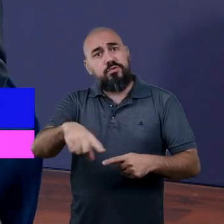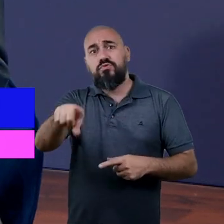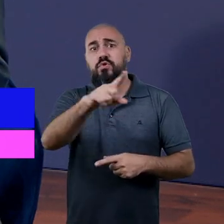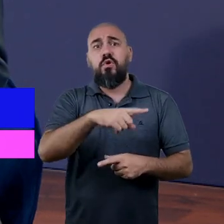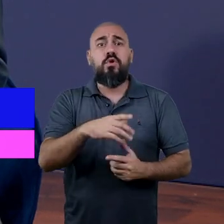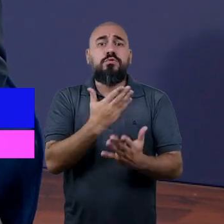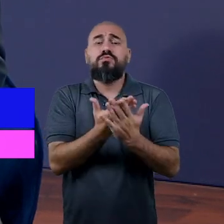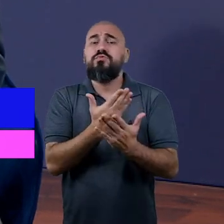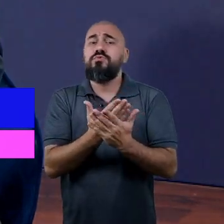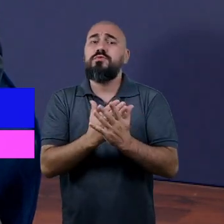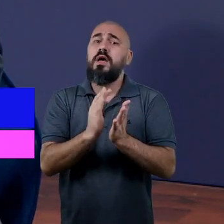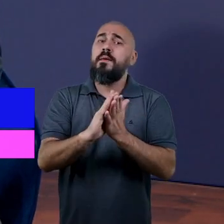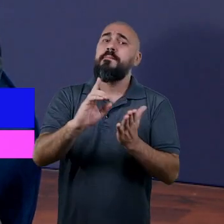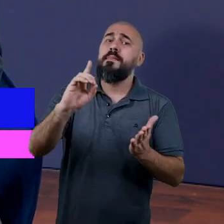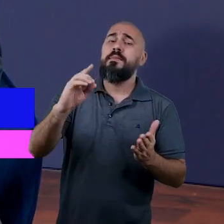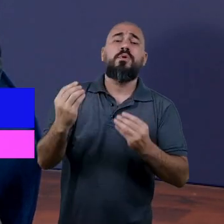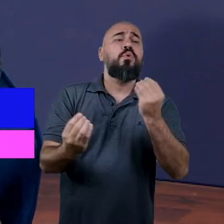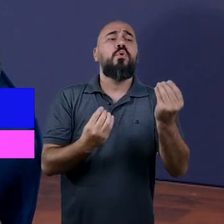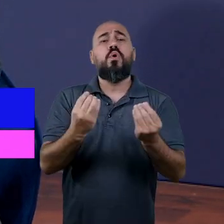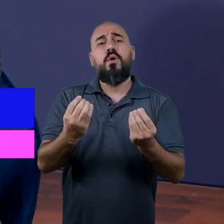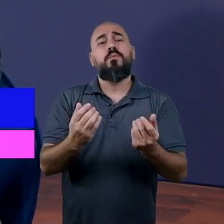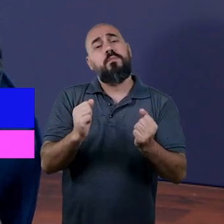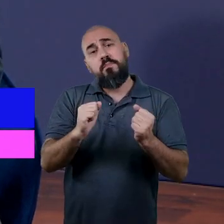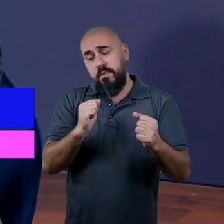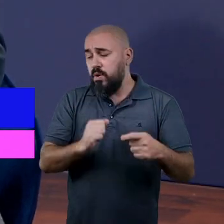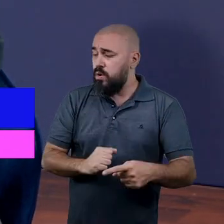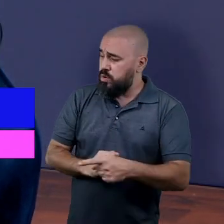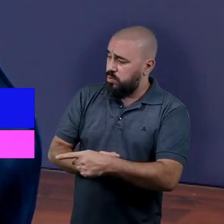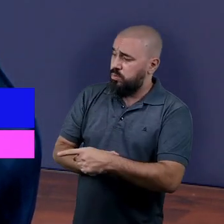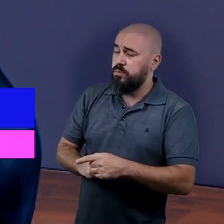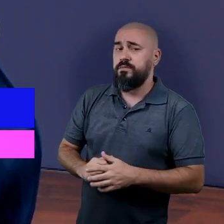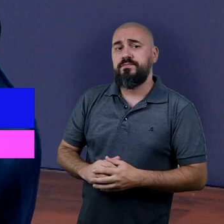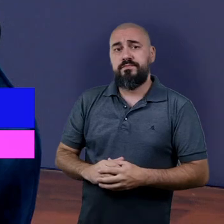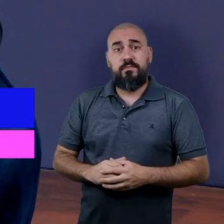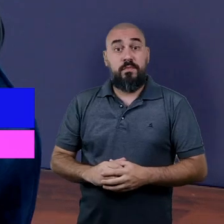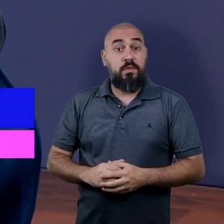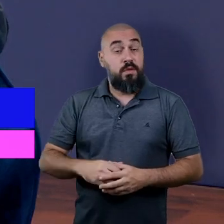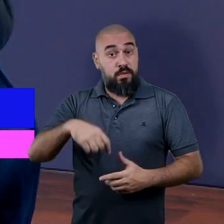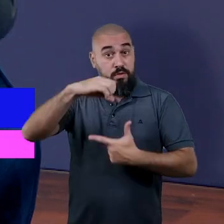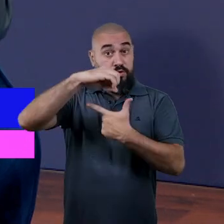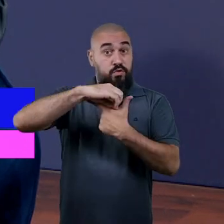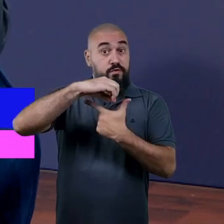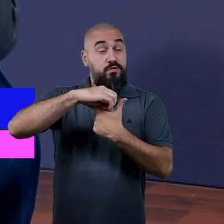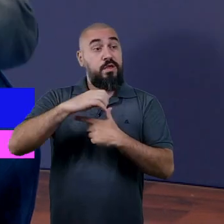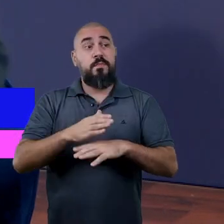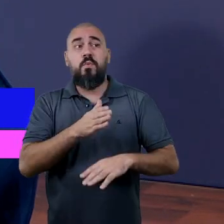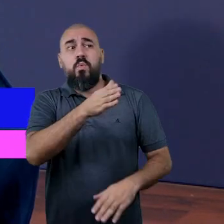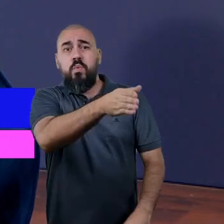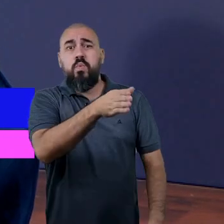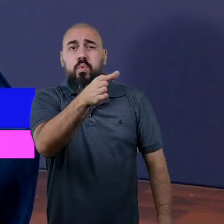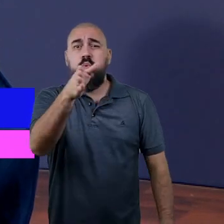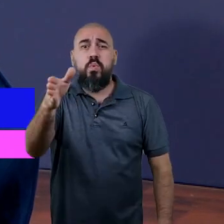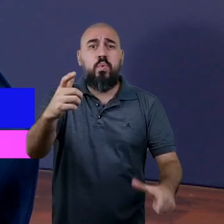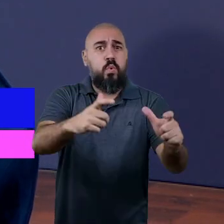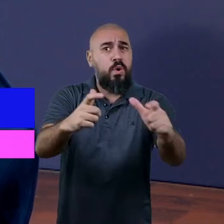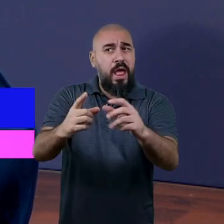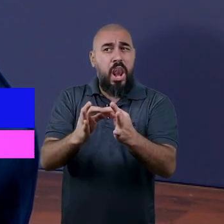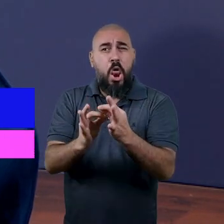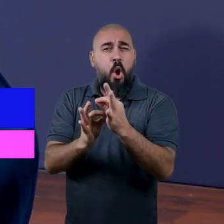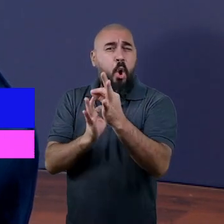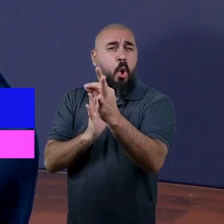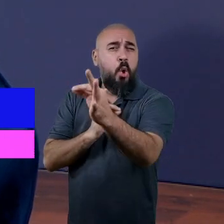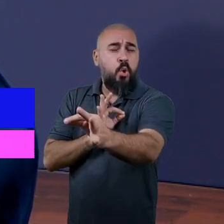na pregação da palavra de Deus a muitas pessoas. A Novo Tempo chega em lugares que você nem imagina.